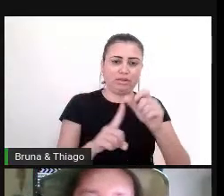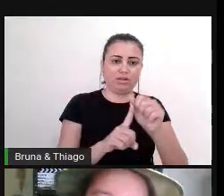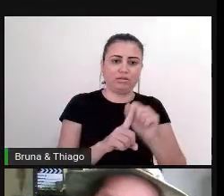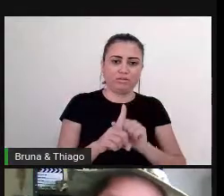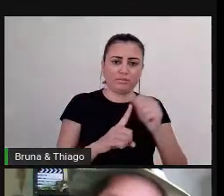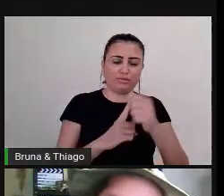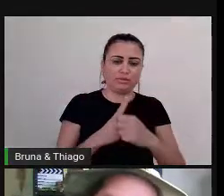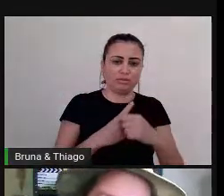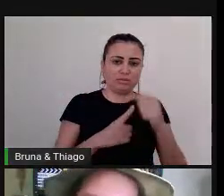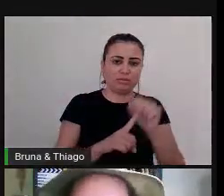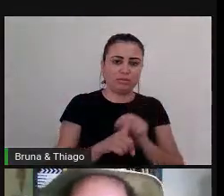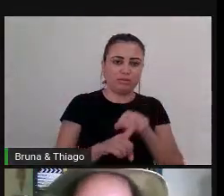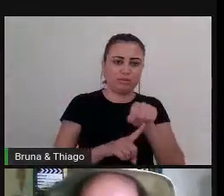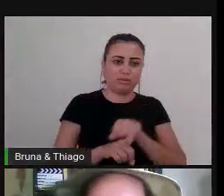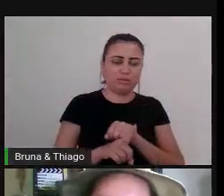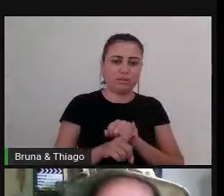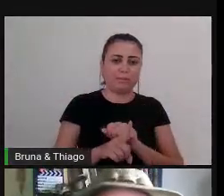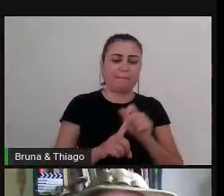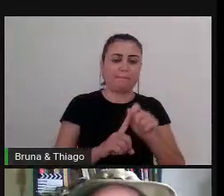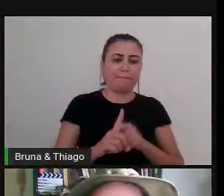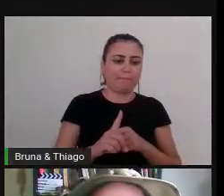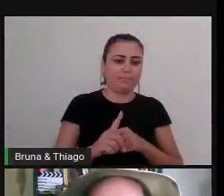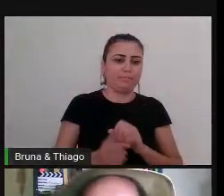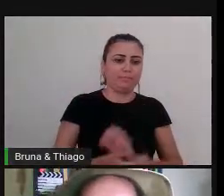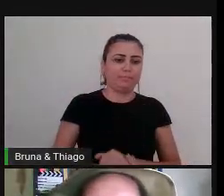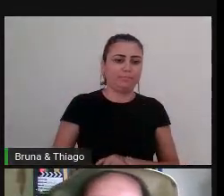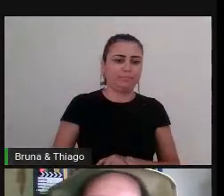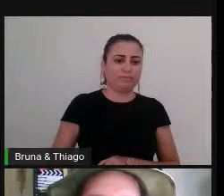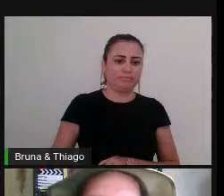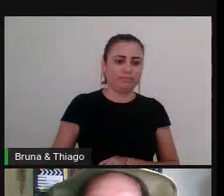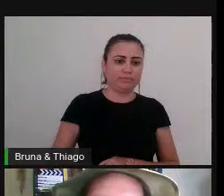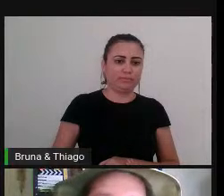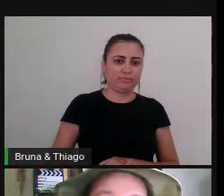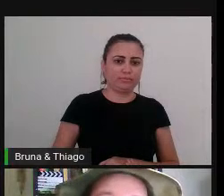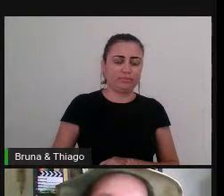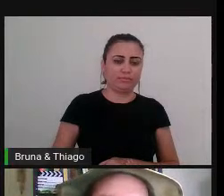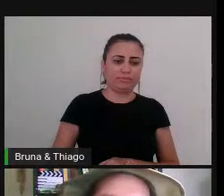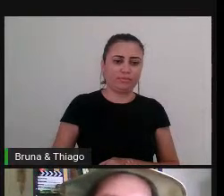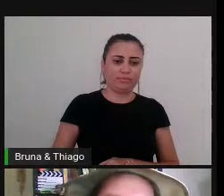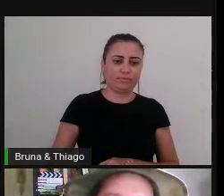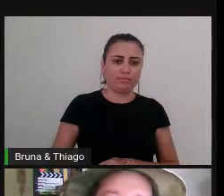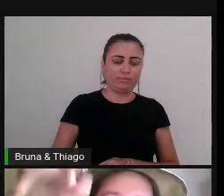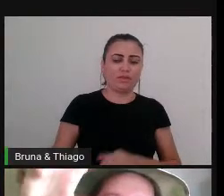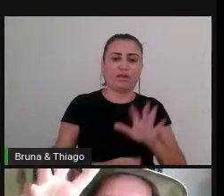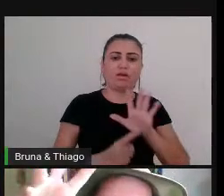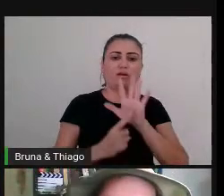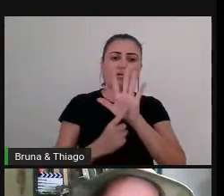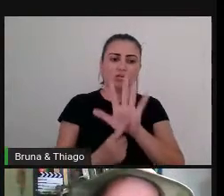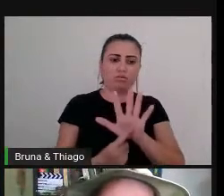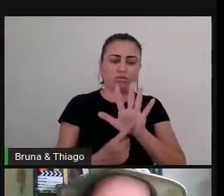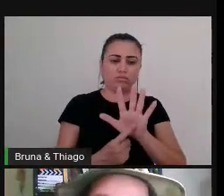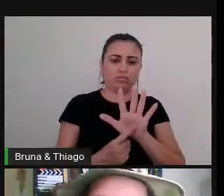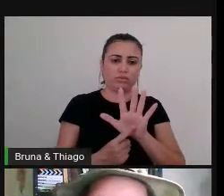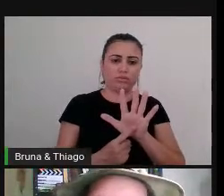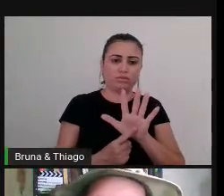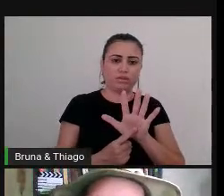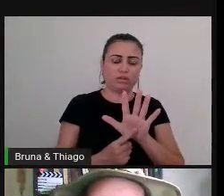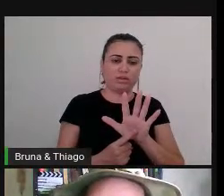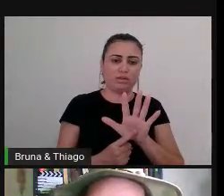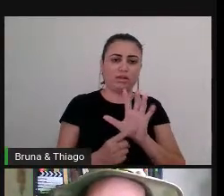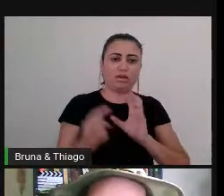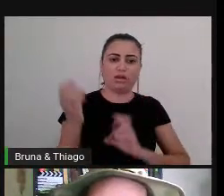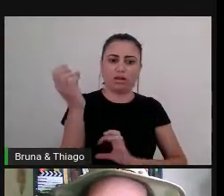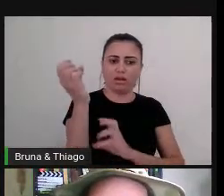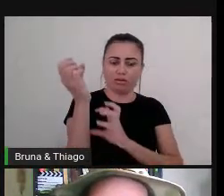Olha lá, muda a posição, olha aí, fica assim, esticadinha. Mas é só para mostrar para vocês que ela se arma. Uma característica